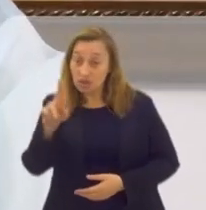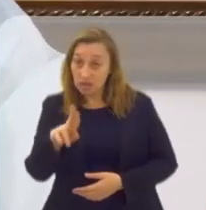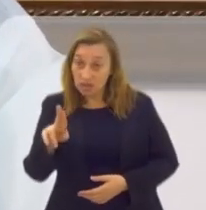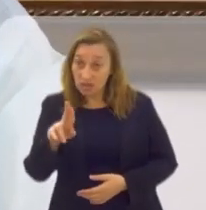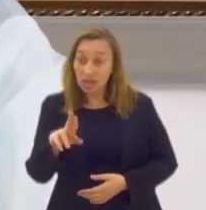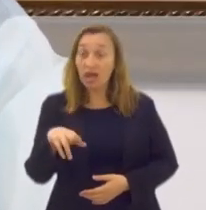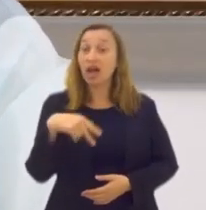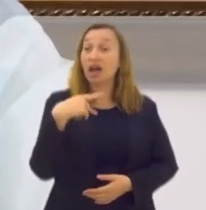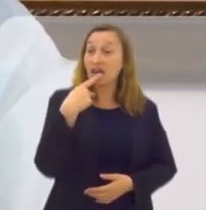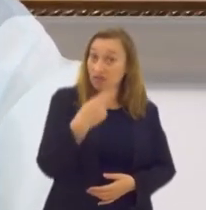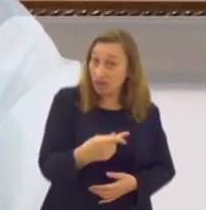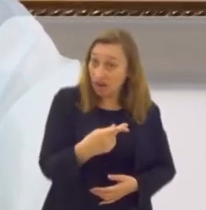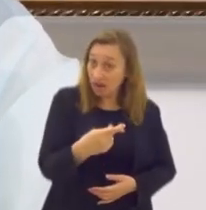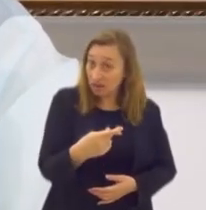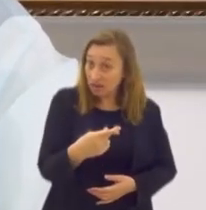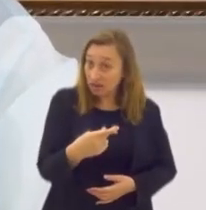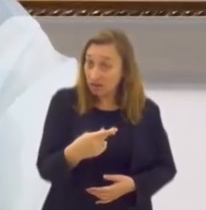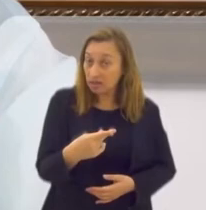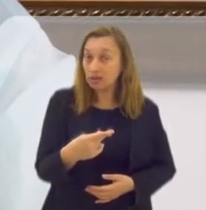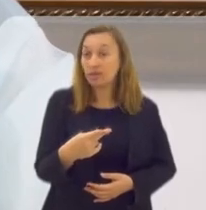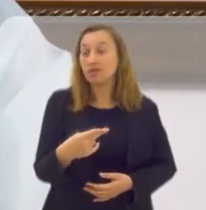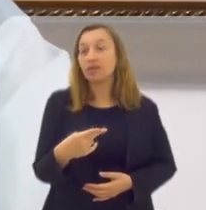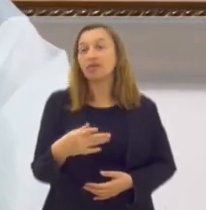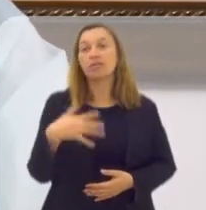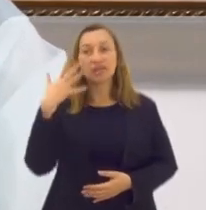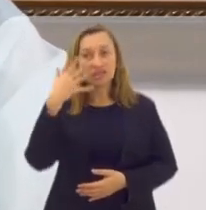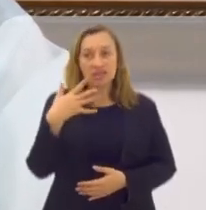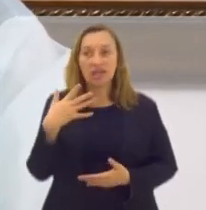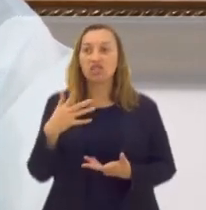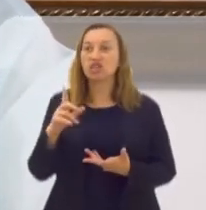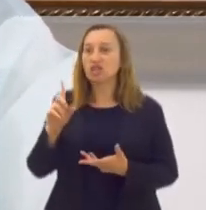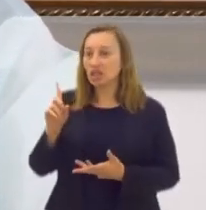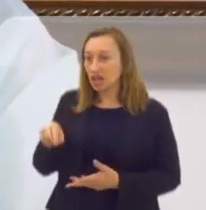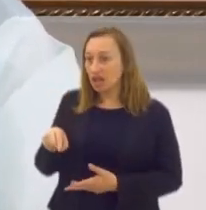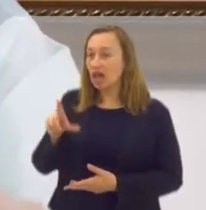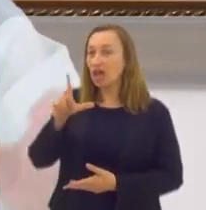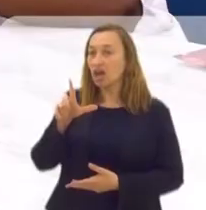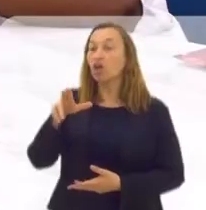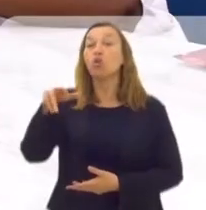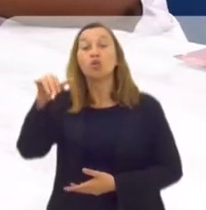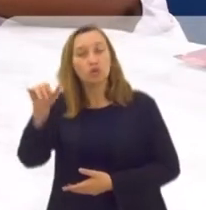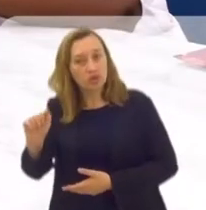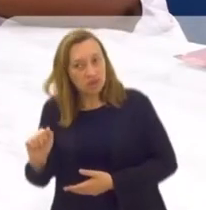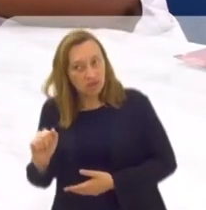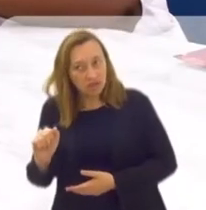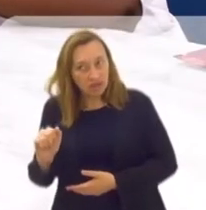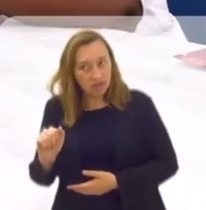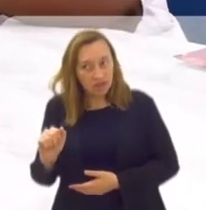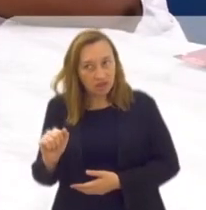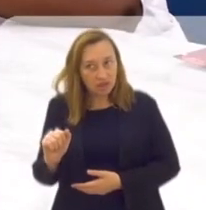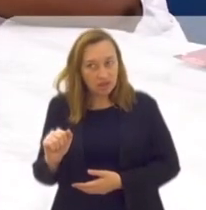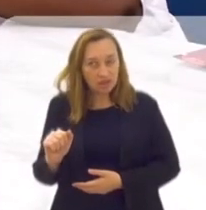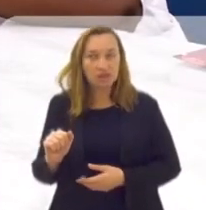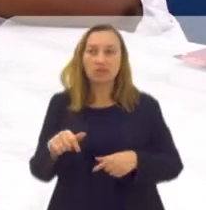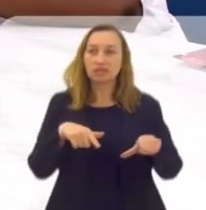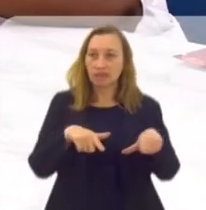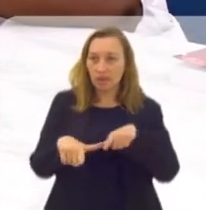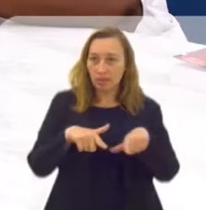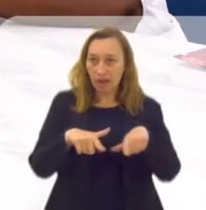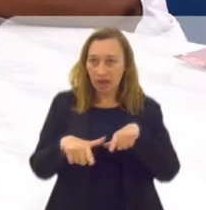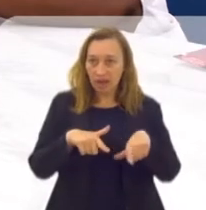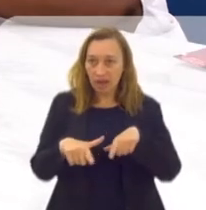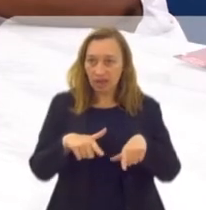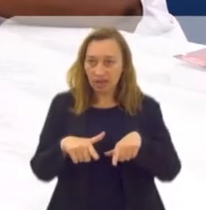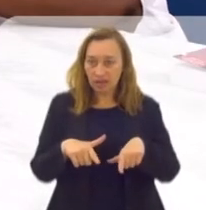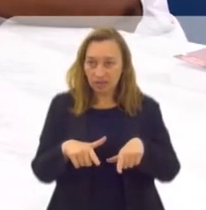É utilizada a fala, né, para passar a mensagem. Que nesse caso... A Maria Lúcia